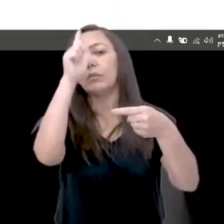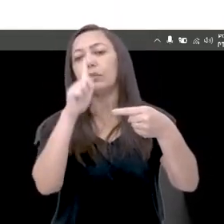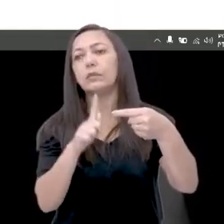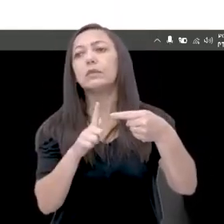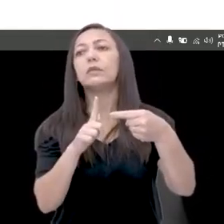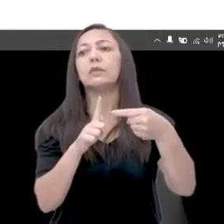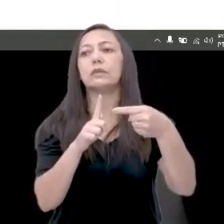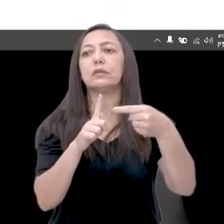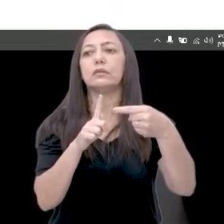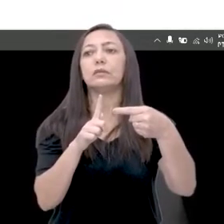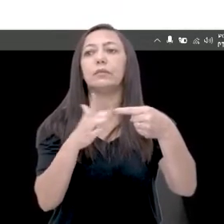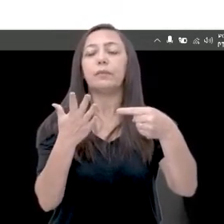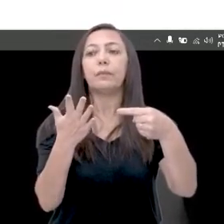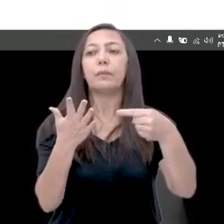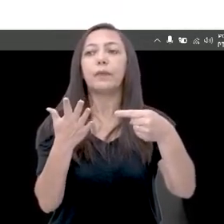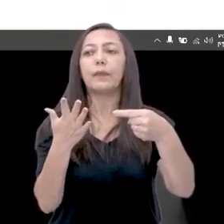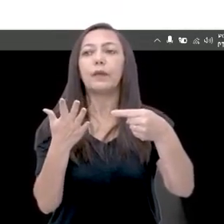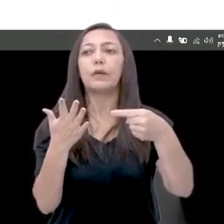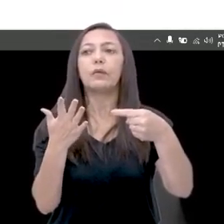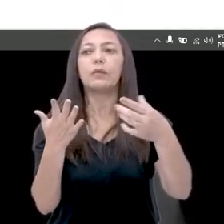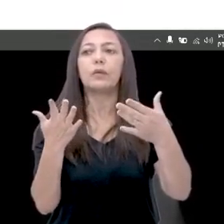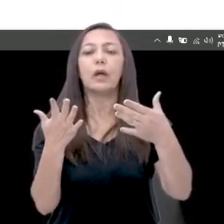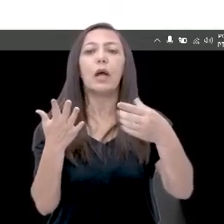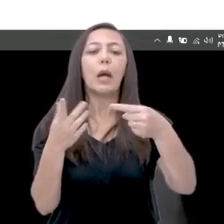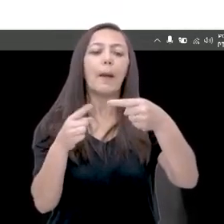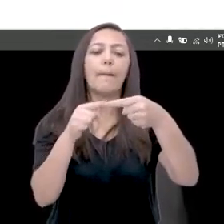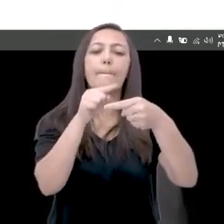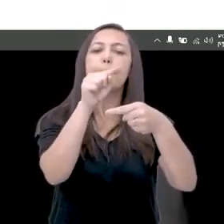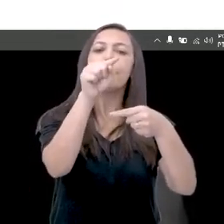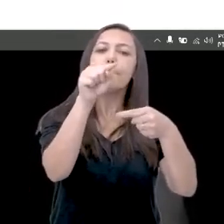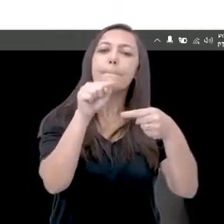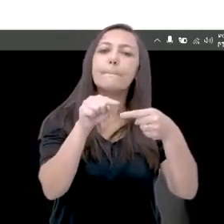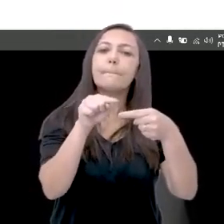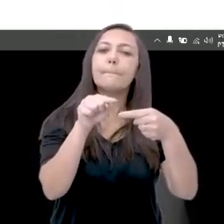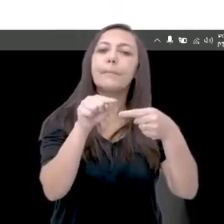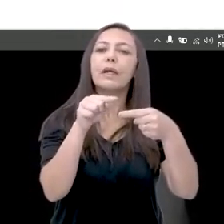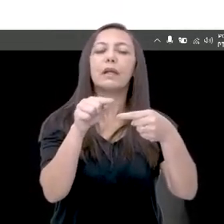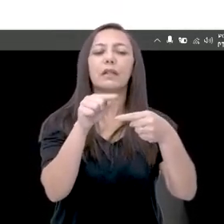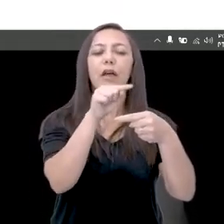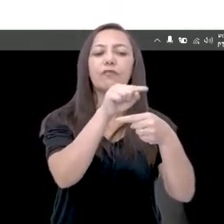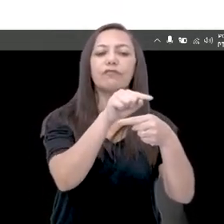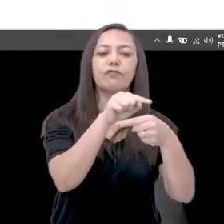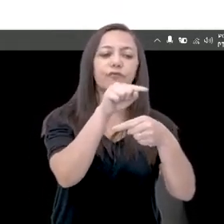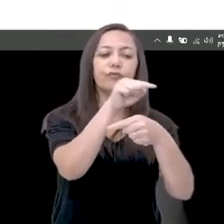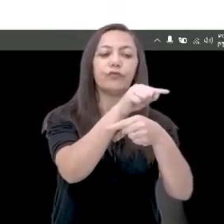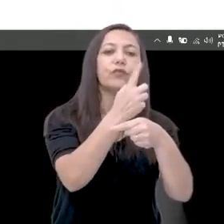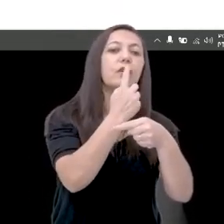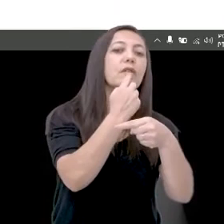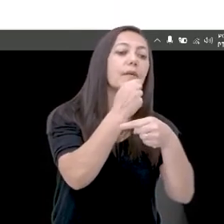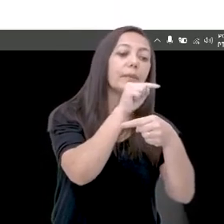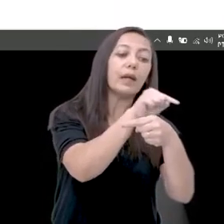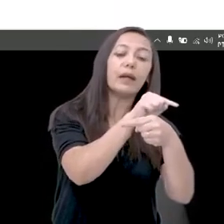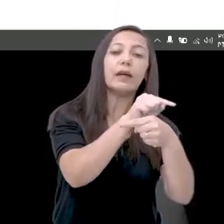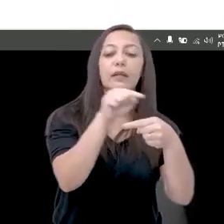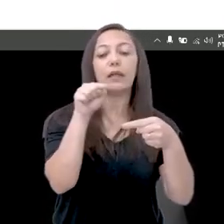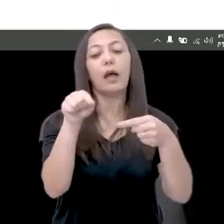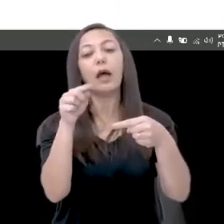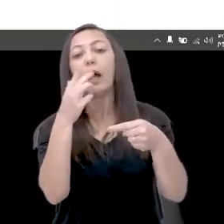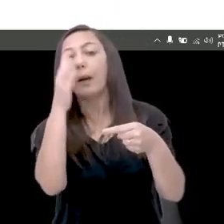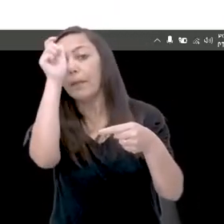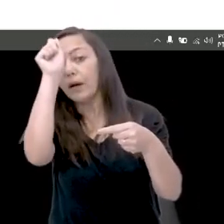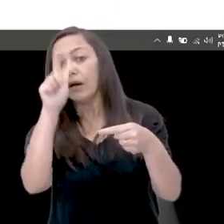entre, a razão vai ficar no meio, não é isso? Entre o quê? Entre a parte de tinta vermelha e a parte de tinta